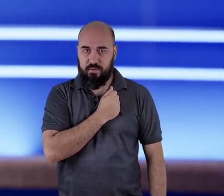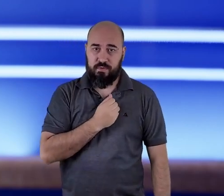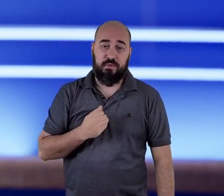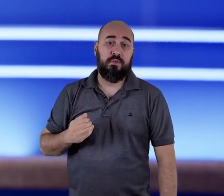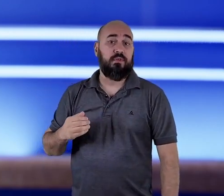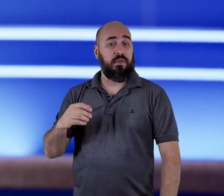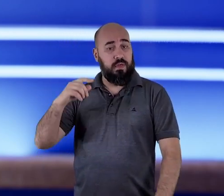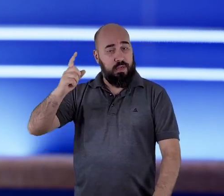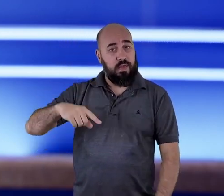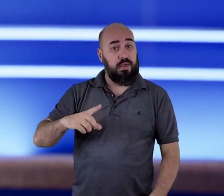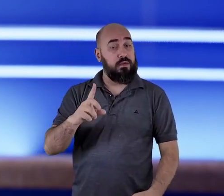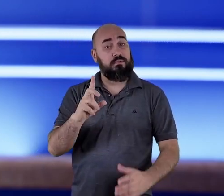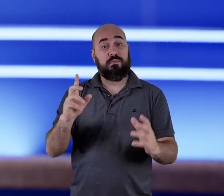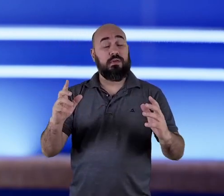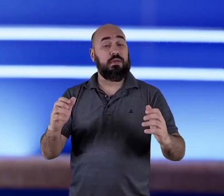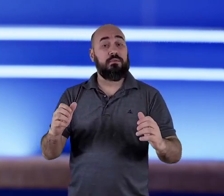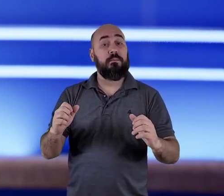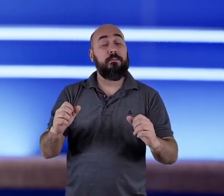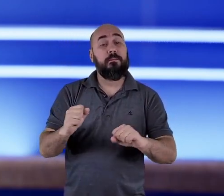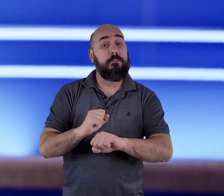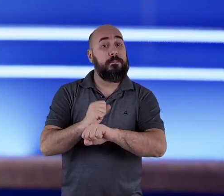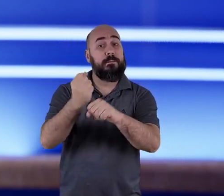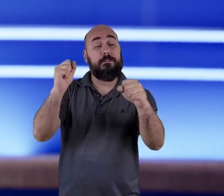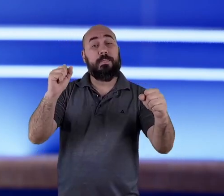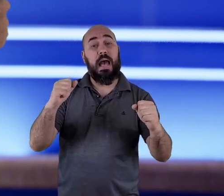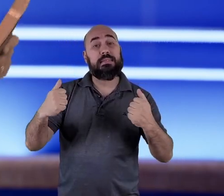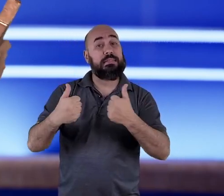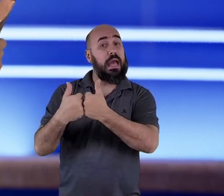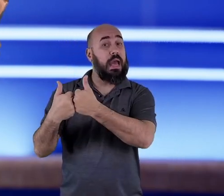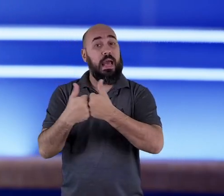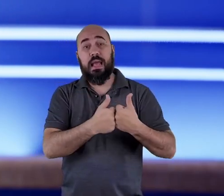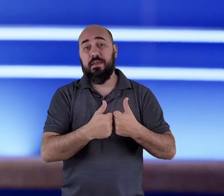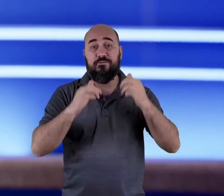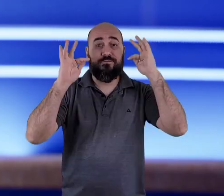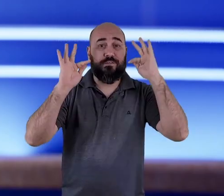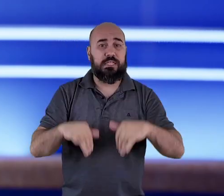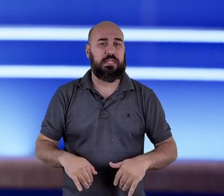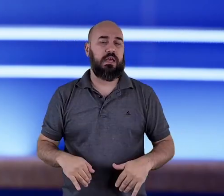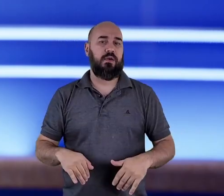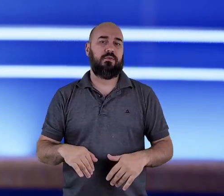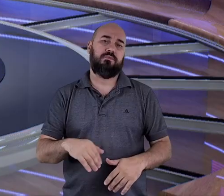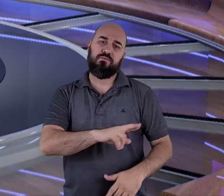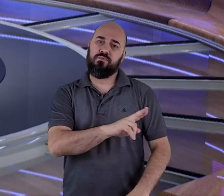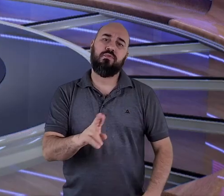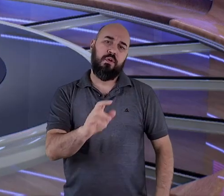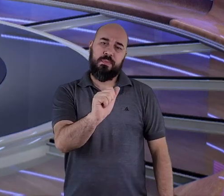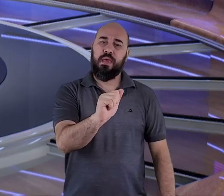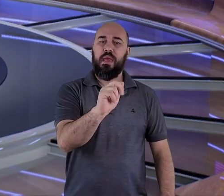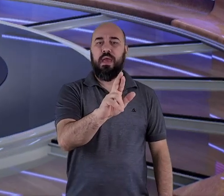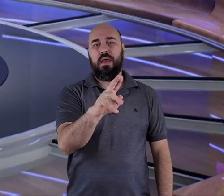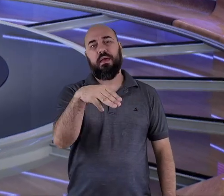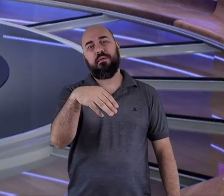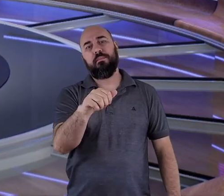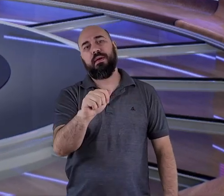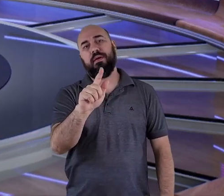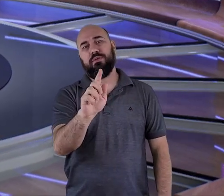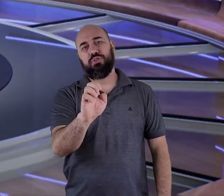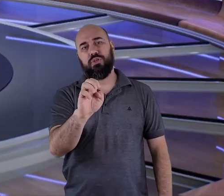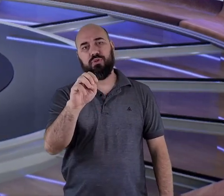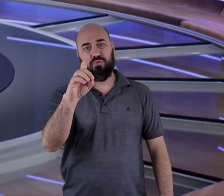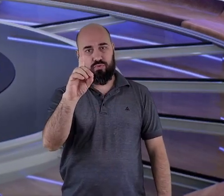batalha do dia do Deus Todo-Poderoso, ou seja, o Armagedon. Em Apocalipse